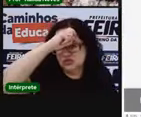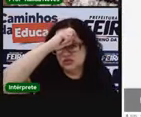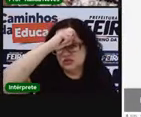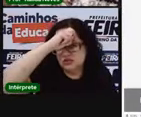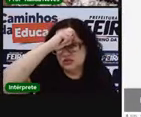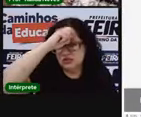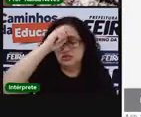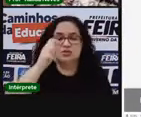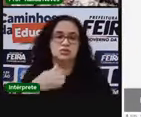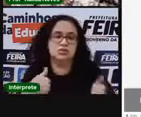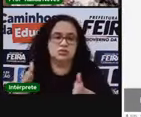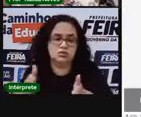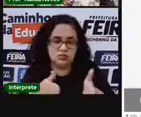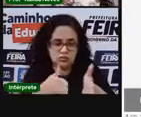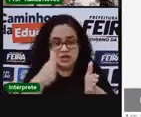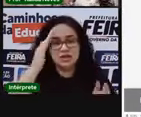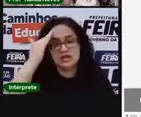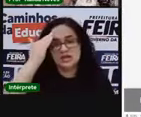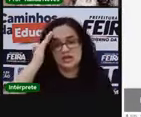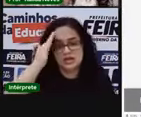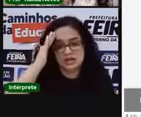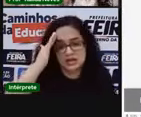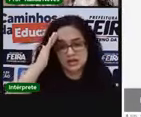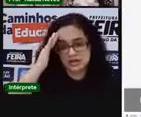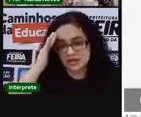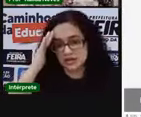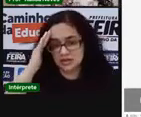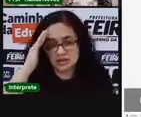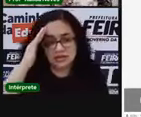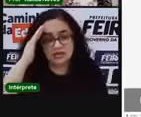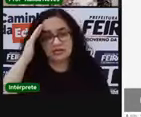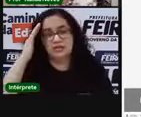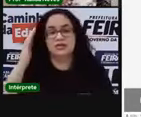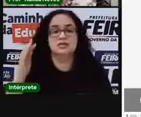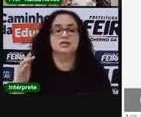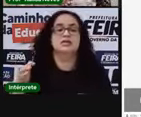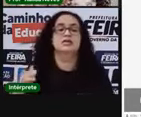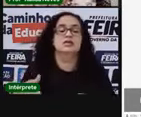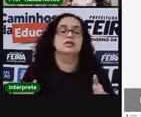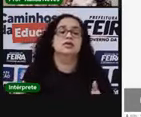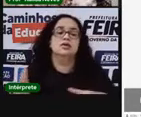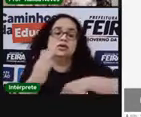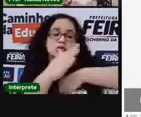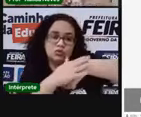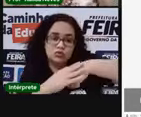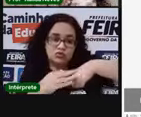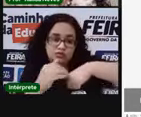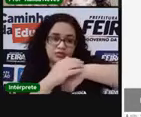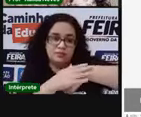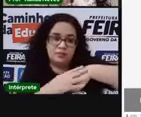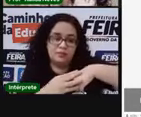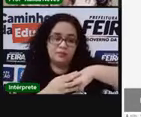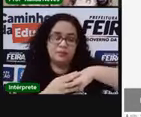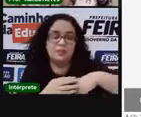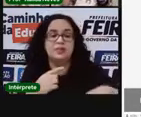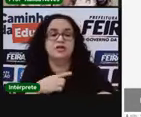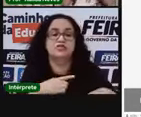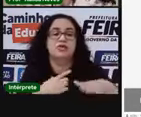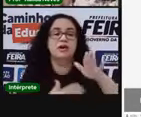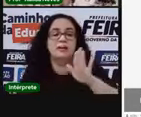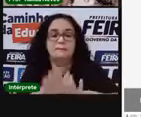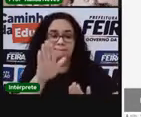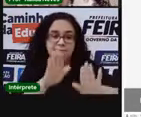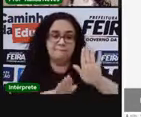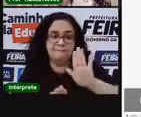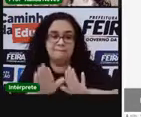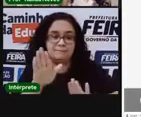abrindo caminhos, entendeu? Então, essa valentia, que é o afeto, vai mudando a realidade.